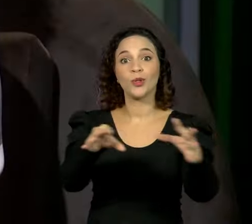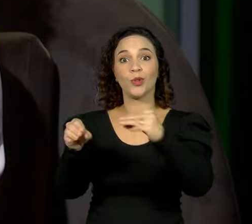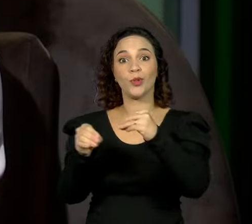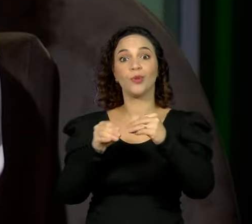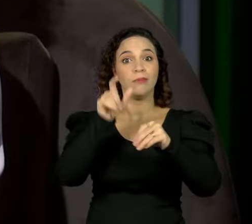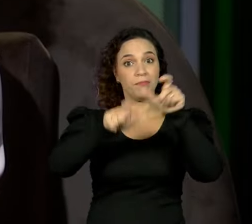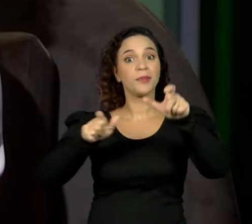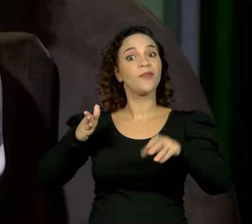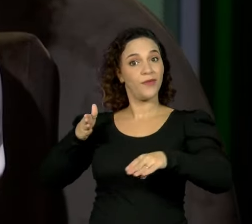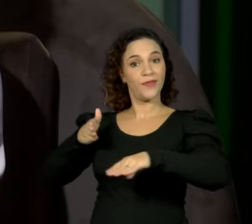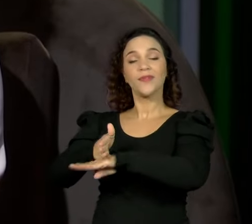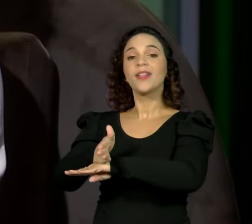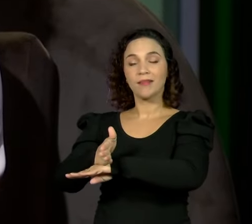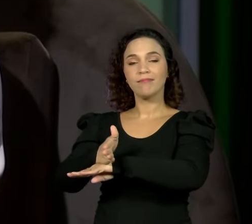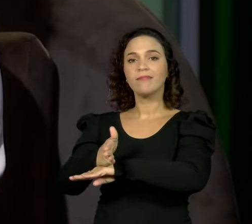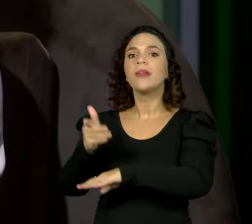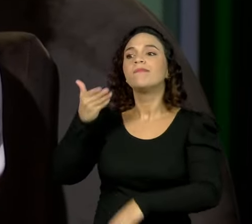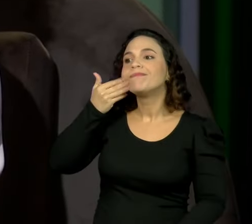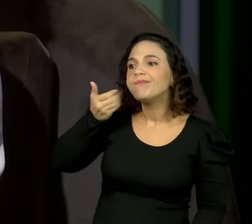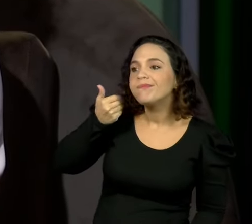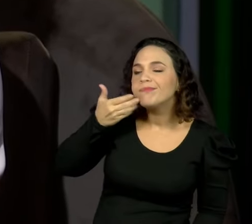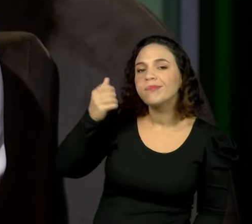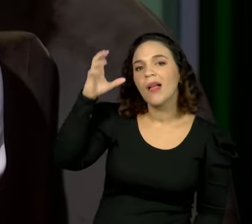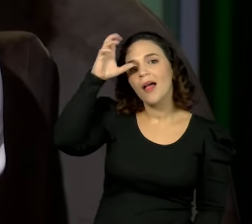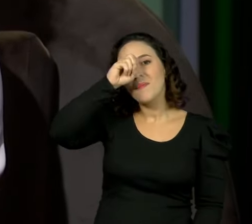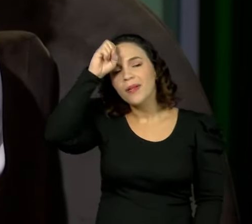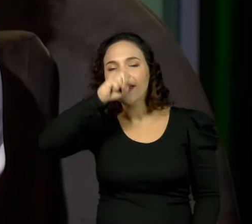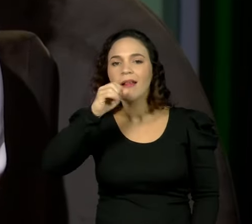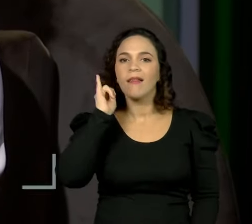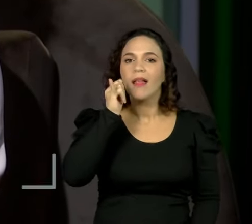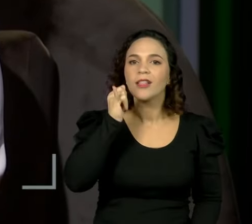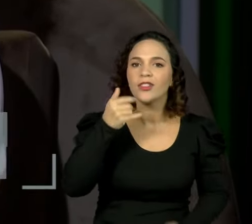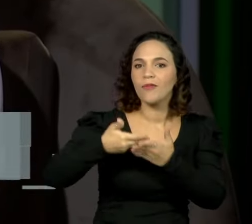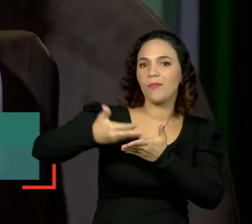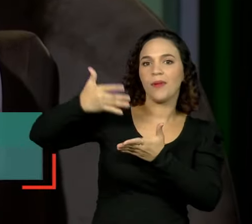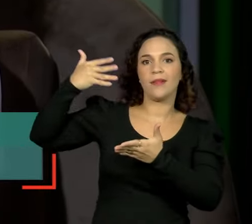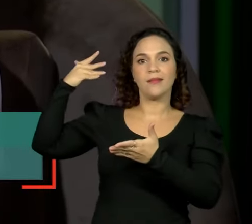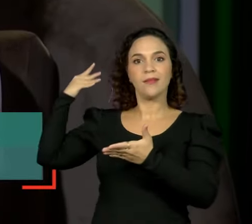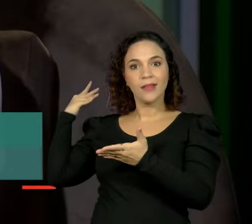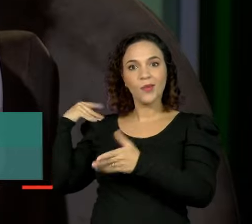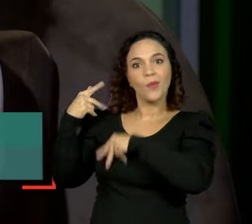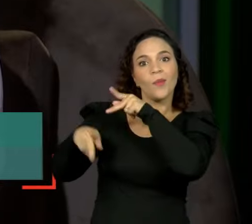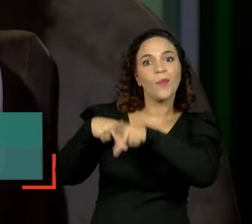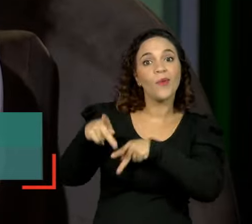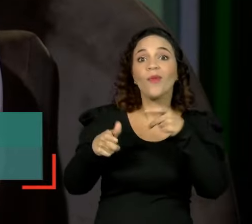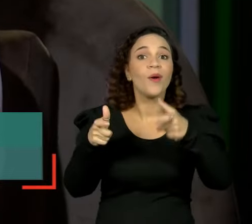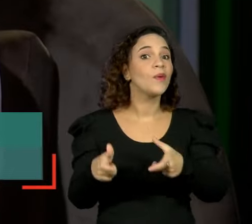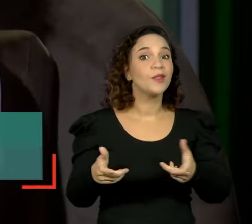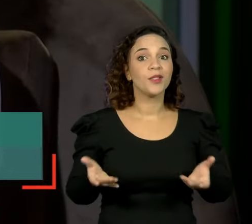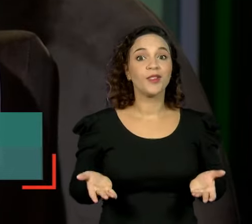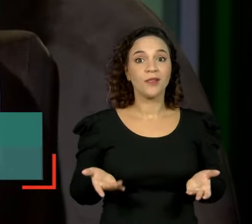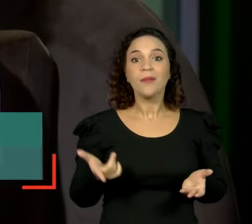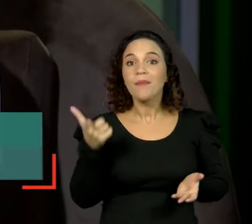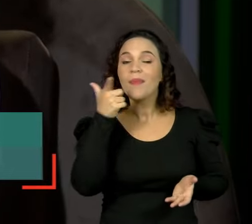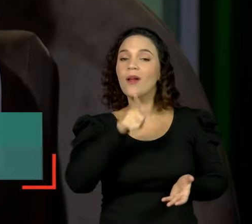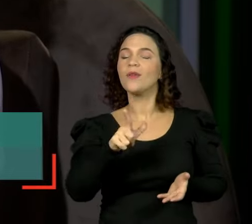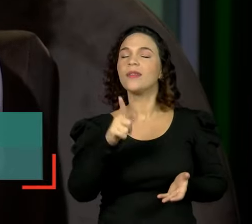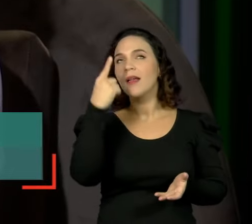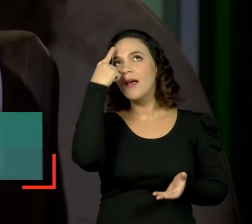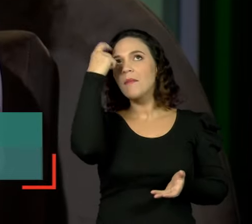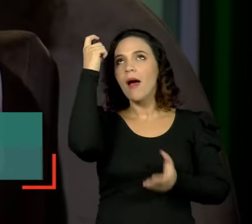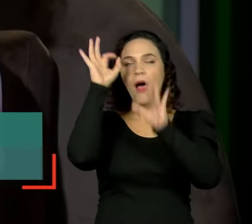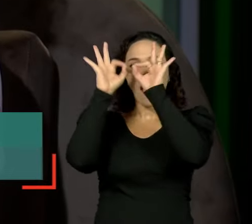pessoas passam para aprenderem sobre a sua narrativa, sobre o seu passado, sobre o passado da sua população, para poderem criar um novo futuro?